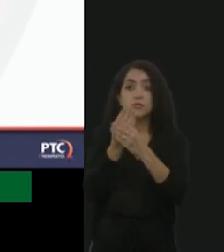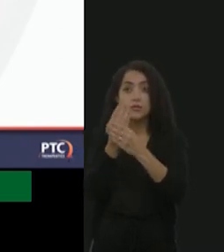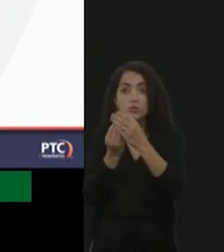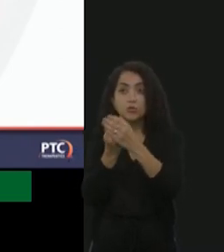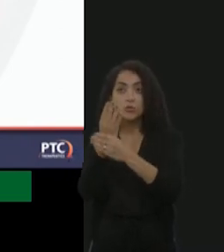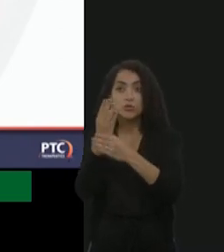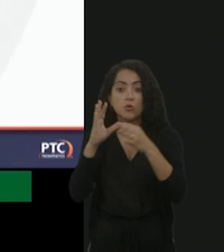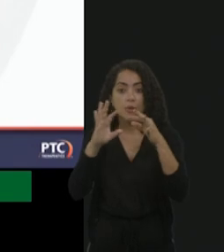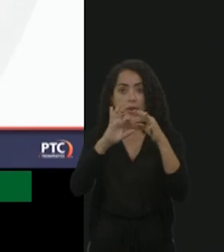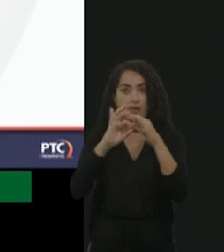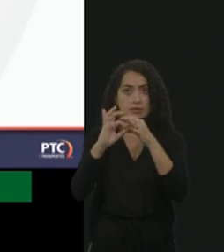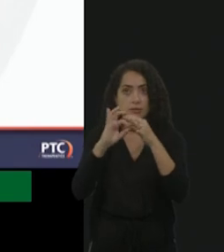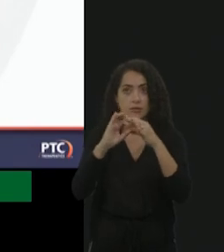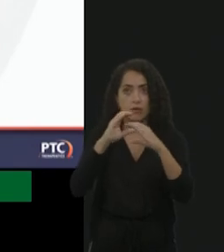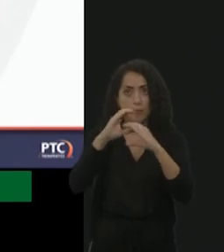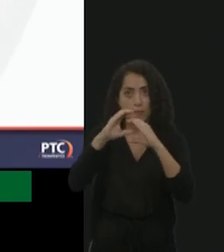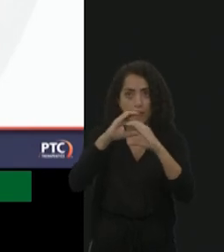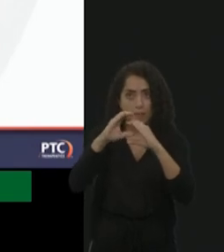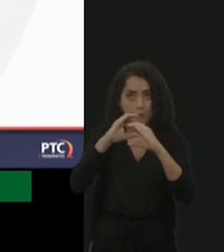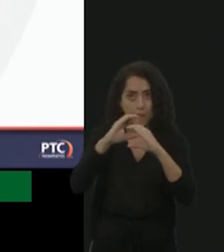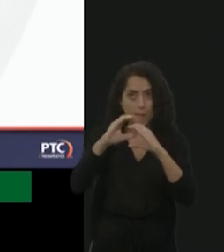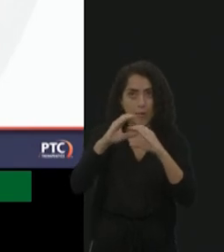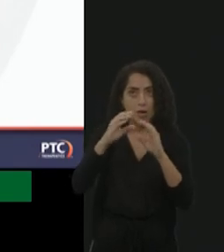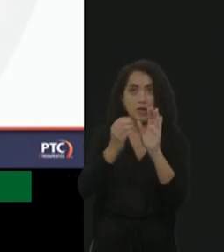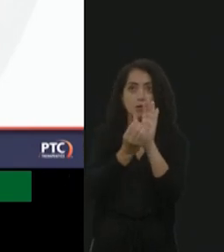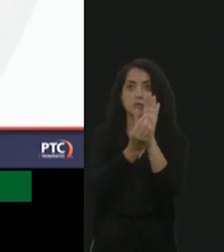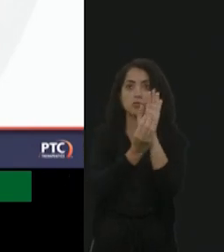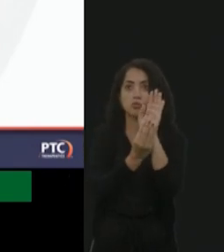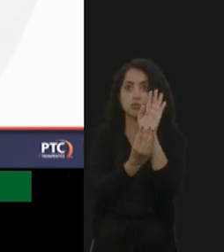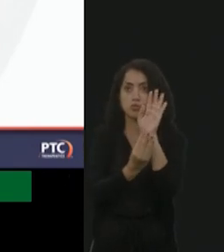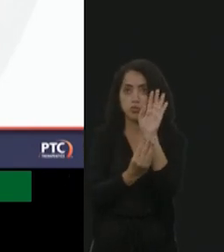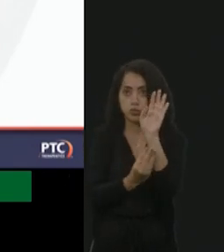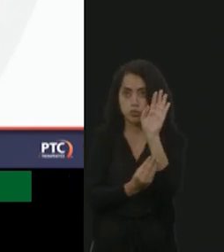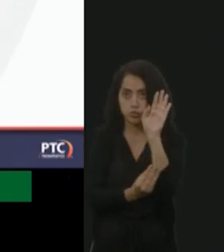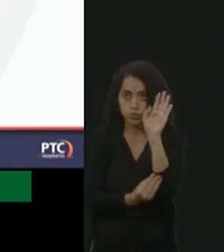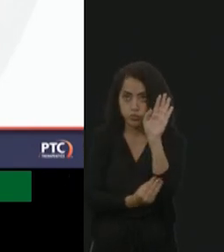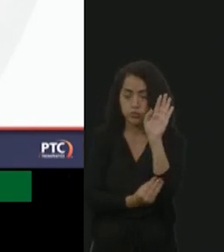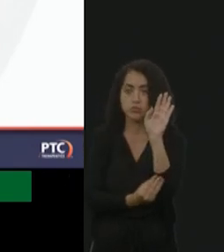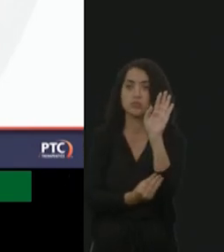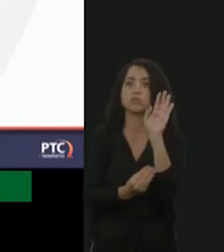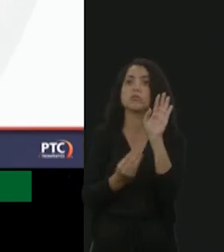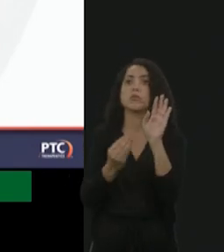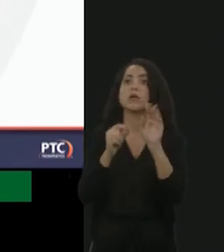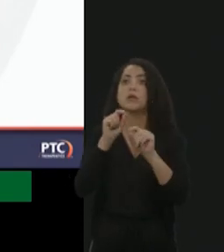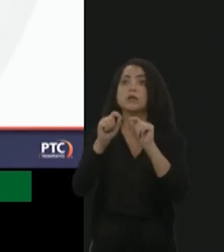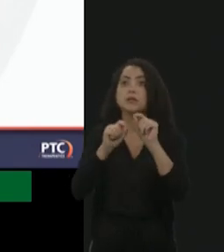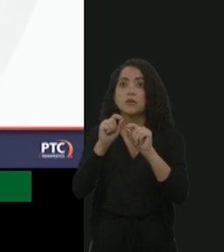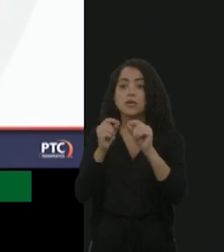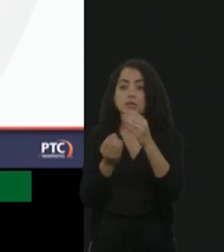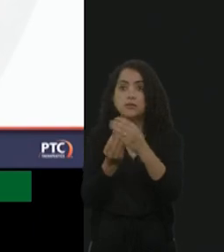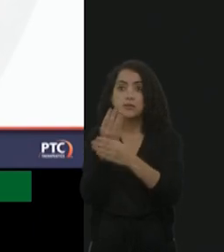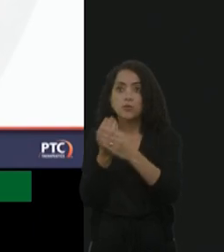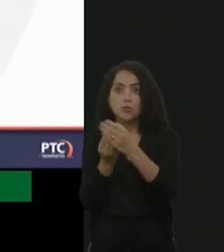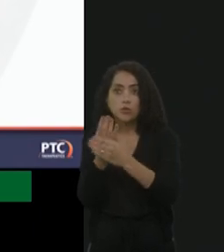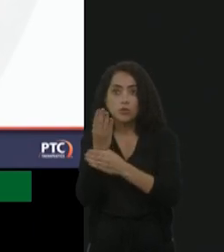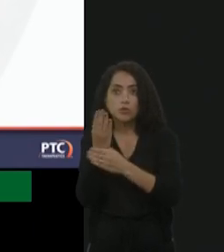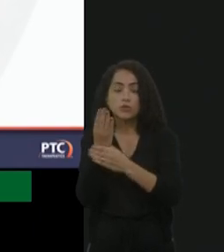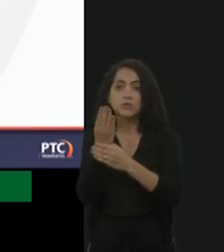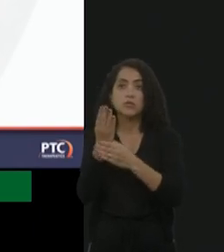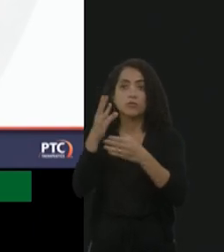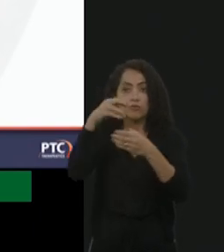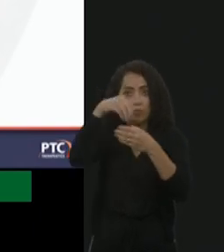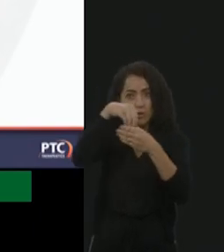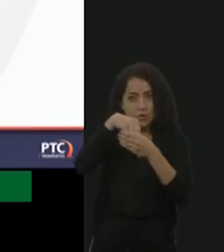essa comunicação ocorre, então, do neurônio pré-sináptico para o pós-sináptico. Os neurotransmissores são produzidos, então, eles vão para dentro